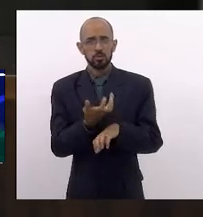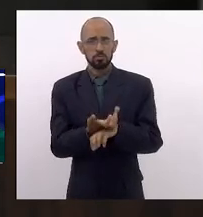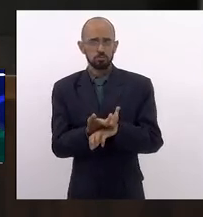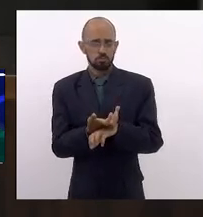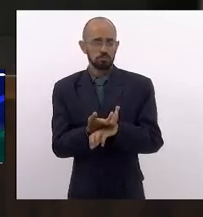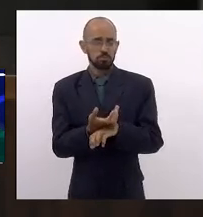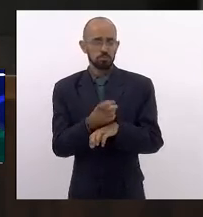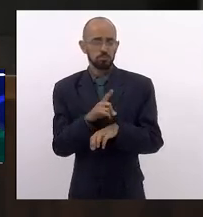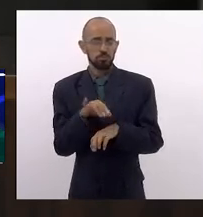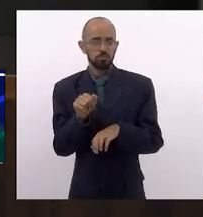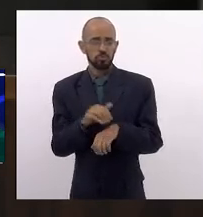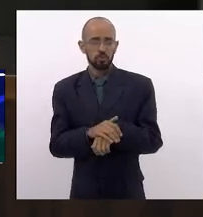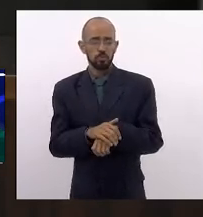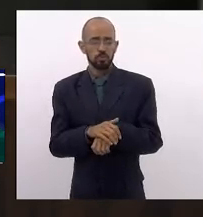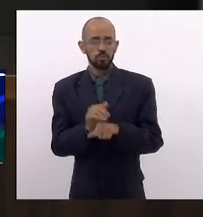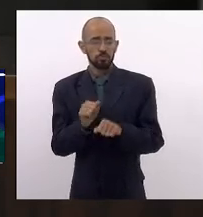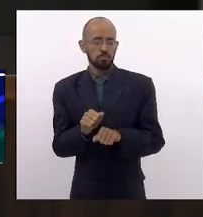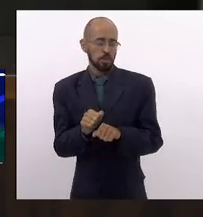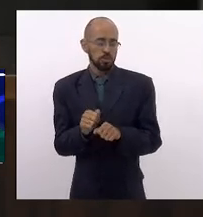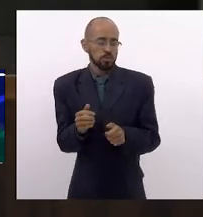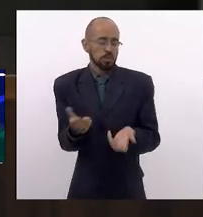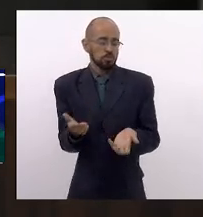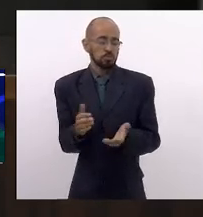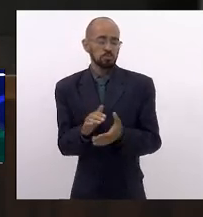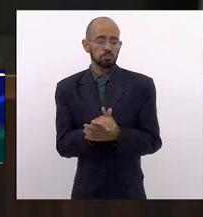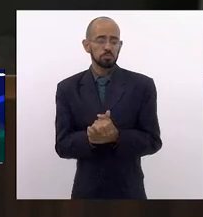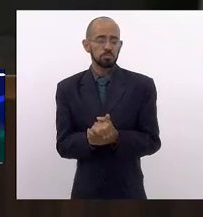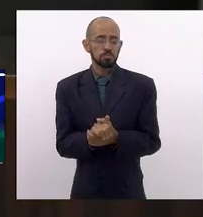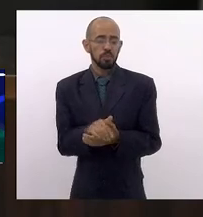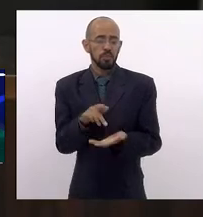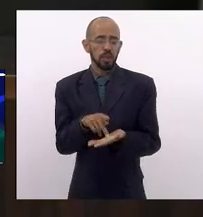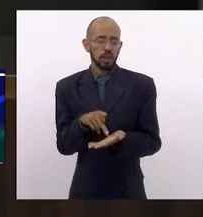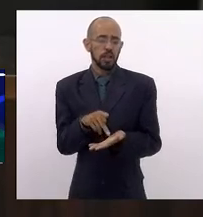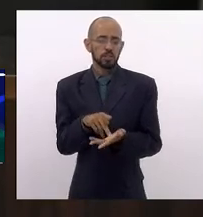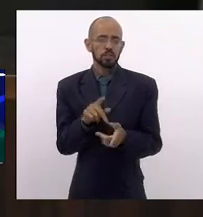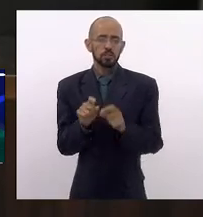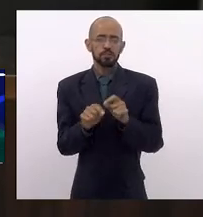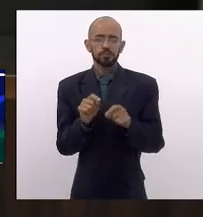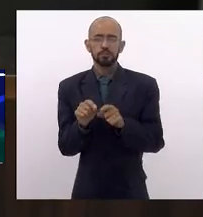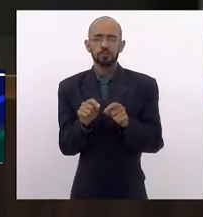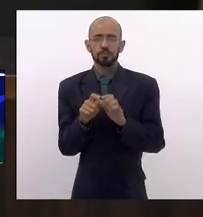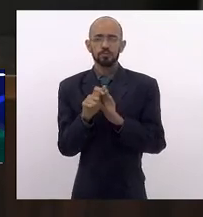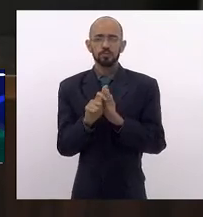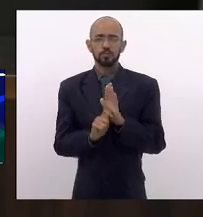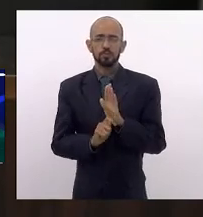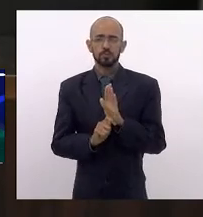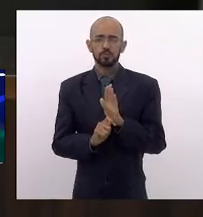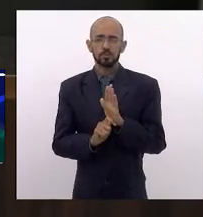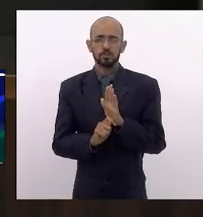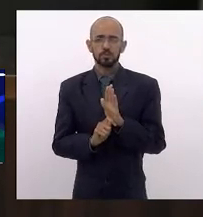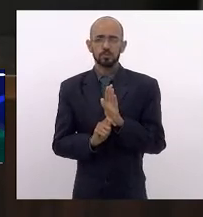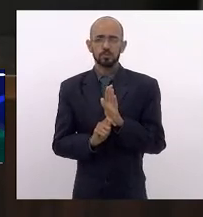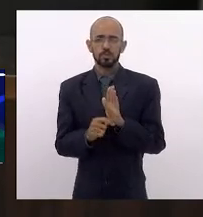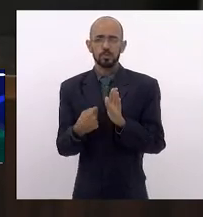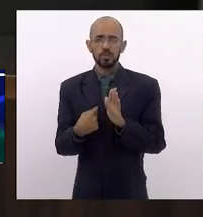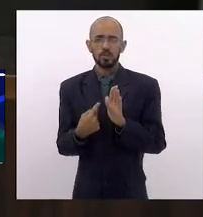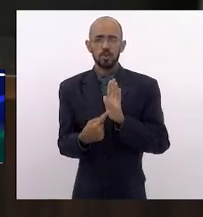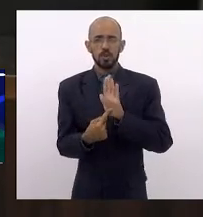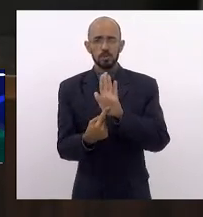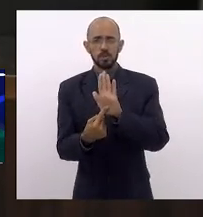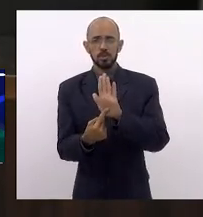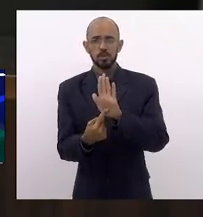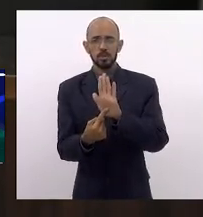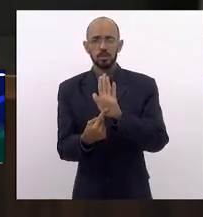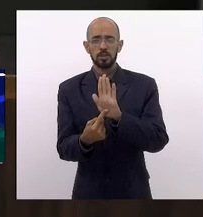pode ser na verdade é o texto que eu apresentei